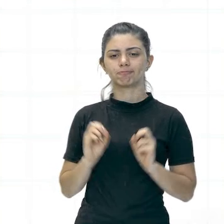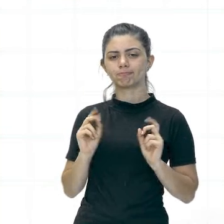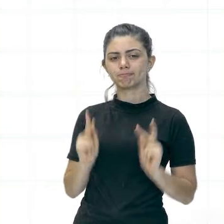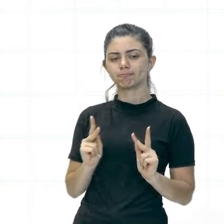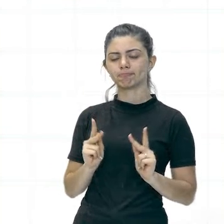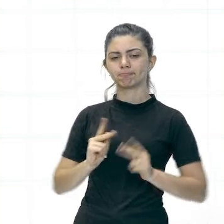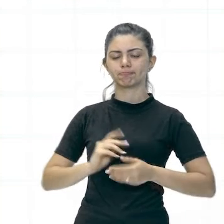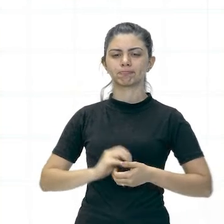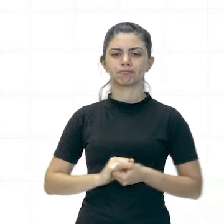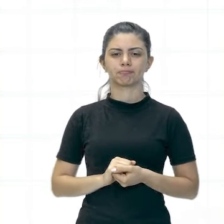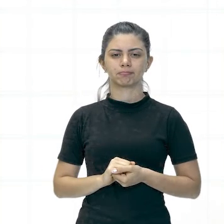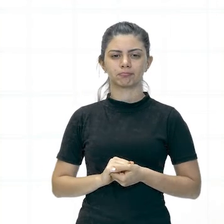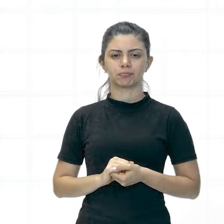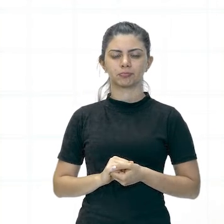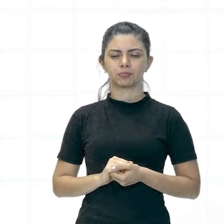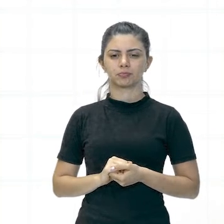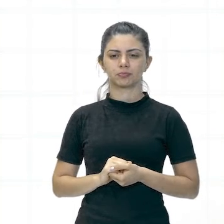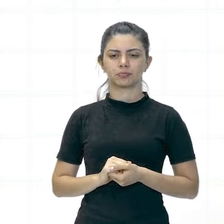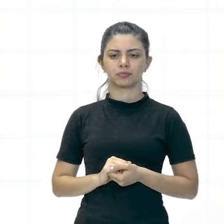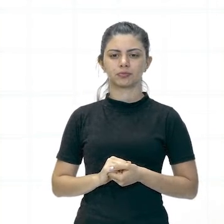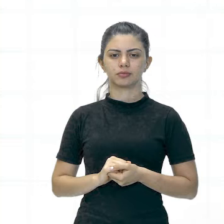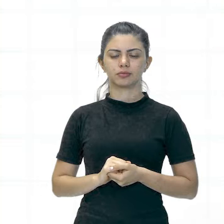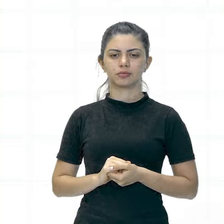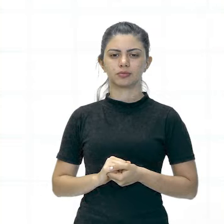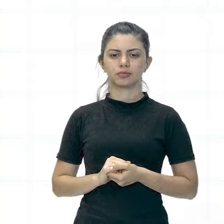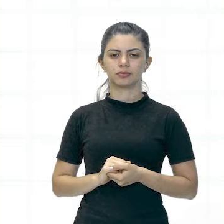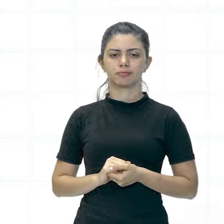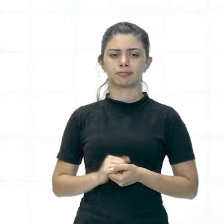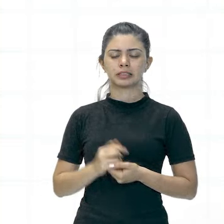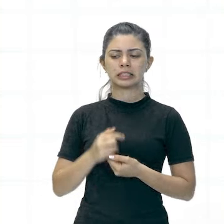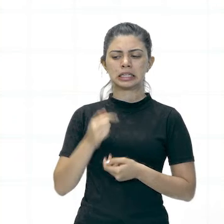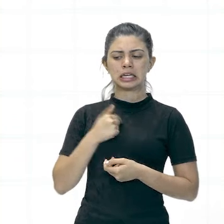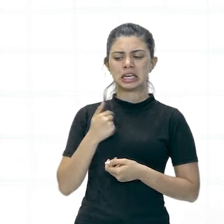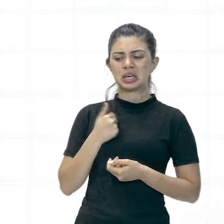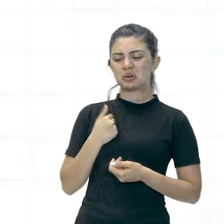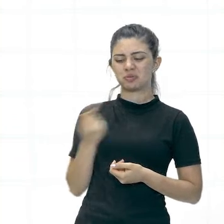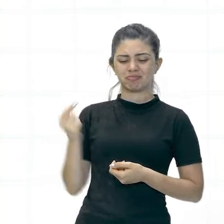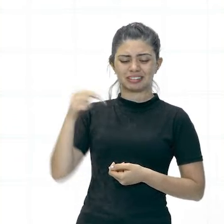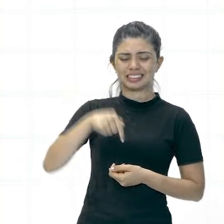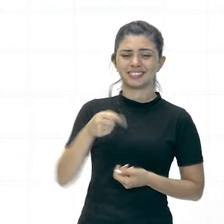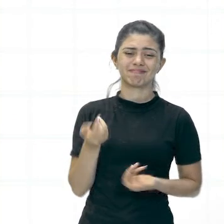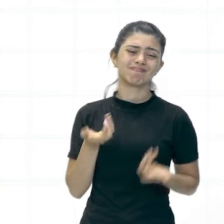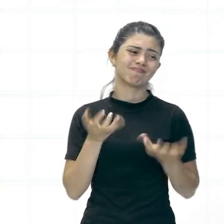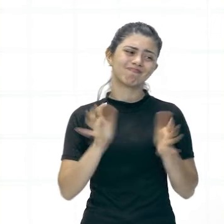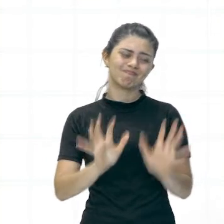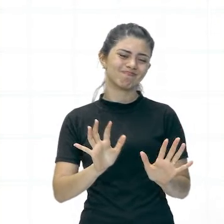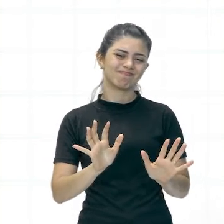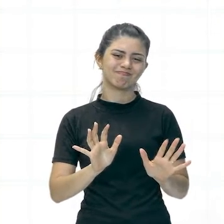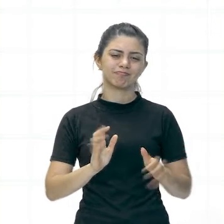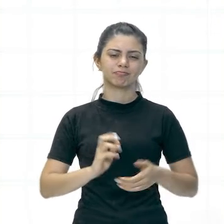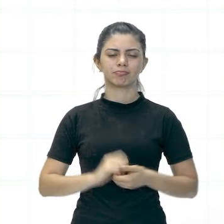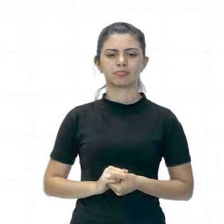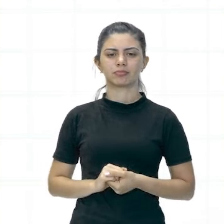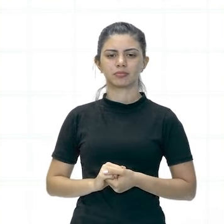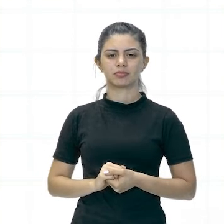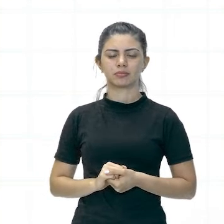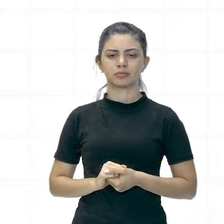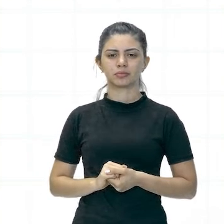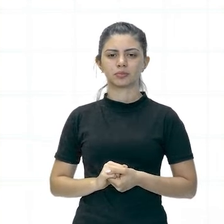So, sorry I'm late. I didn't want. Eu não queria vir. Não queria vir. To come.